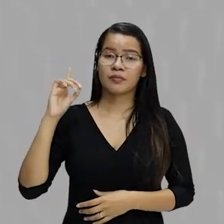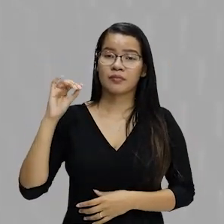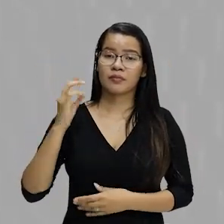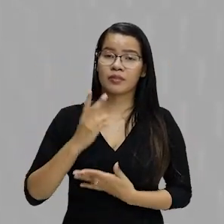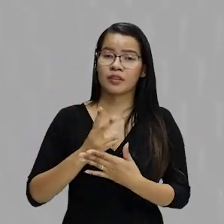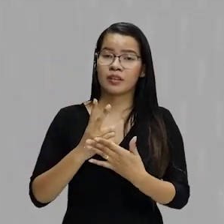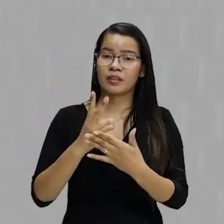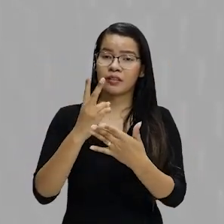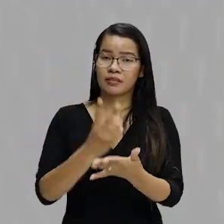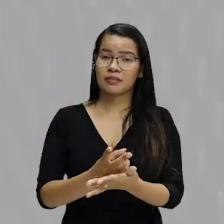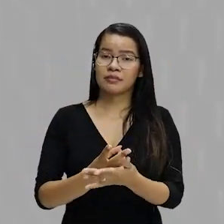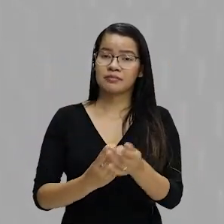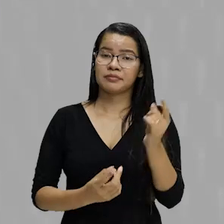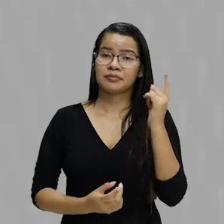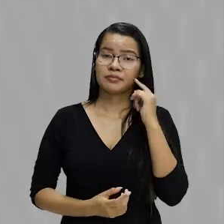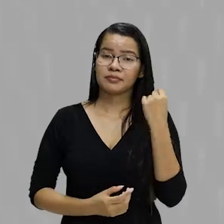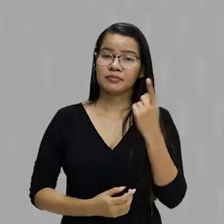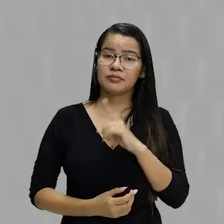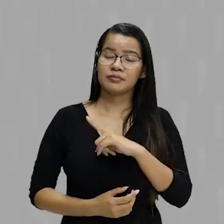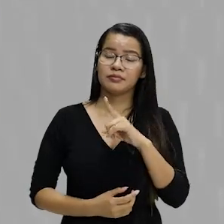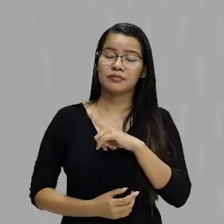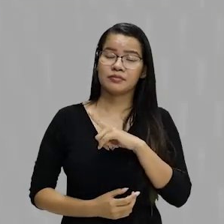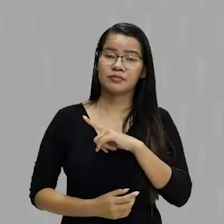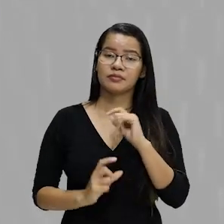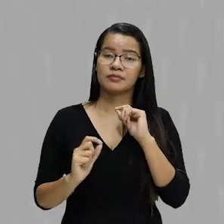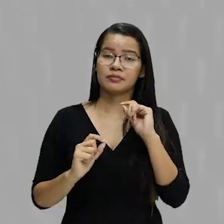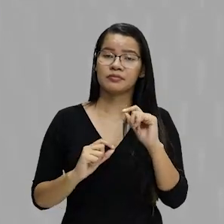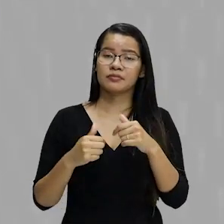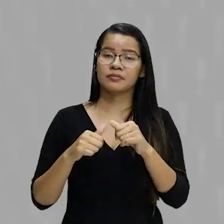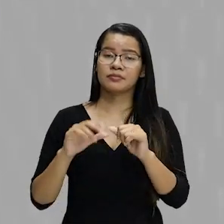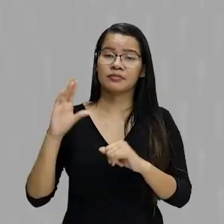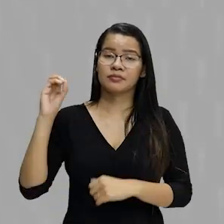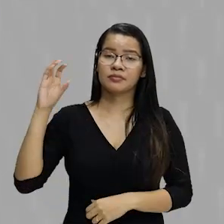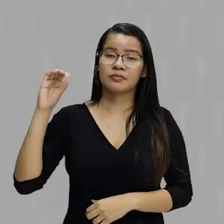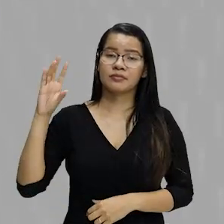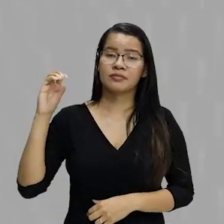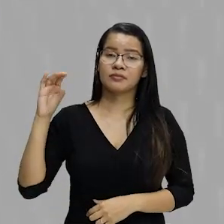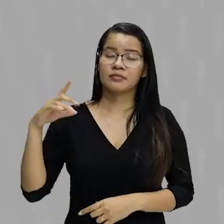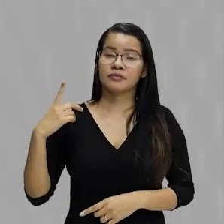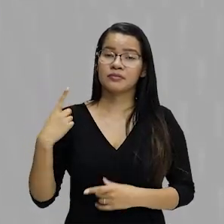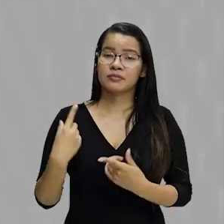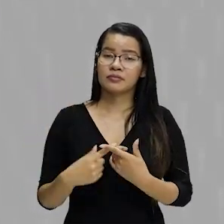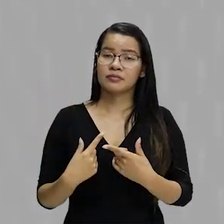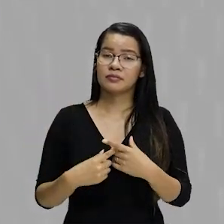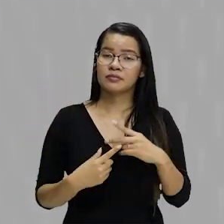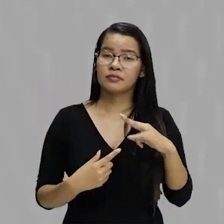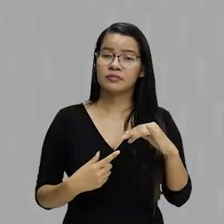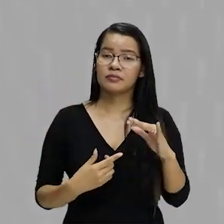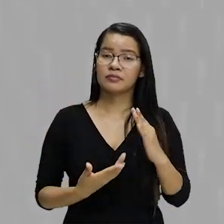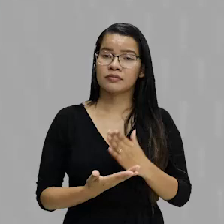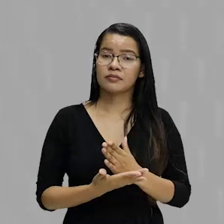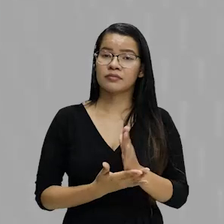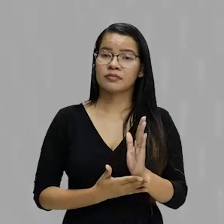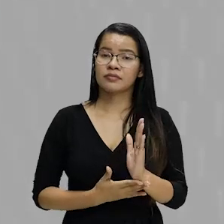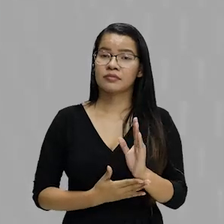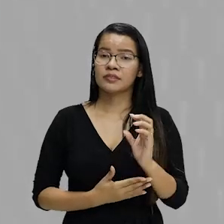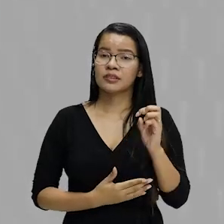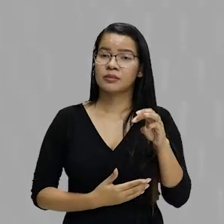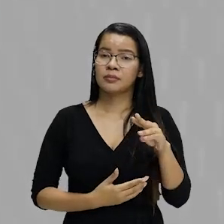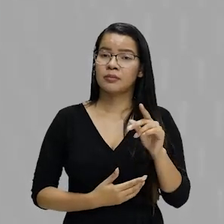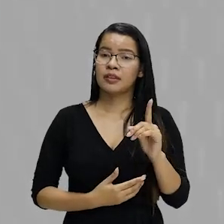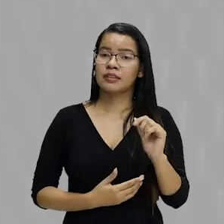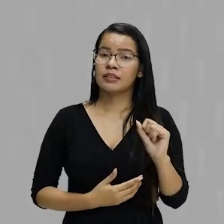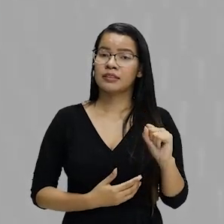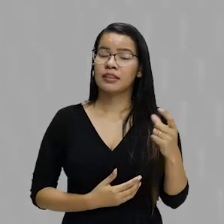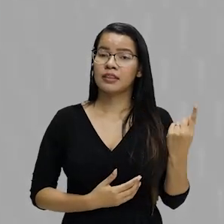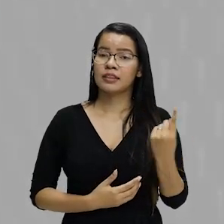constante. A ideia que nós temos de que essas estrelas estão brilhando é porque ela vai passar por camadas gasosas aqui na Terra.